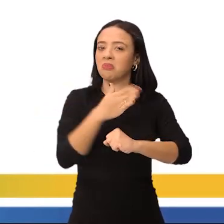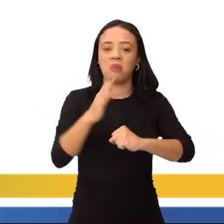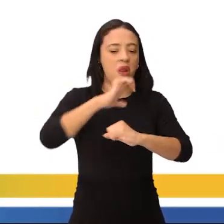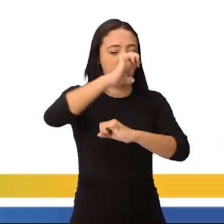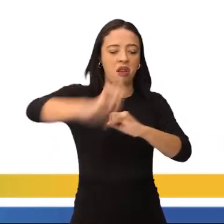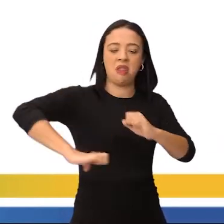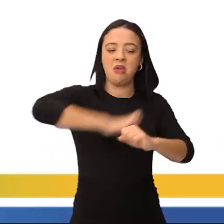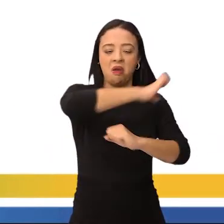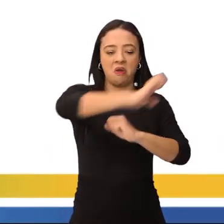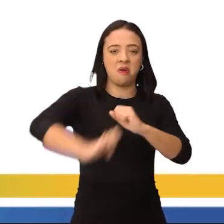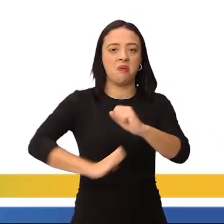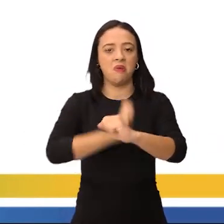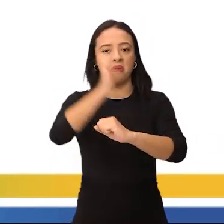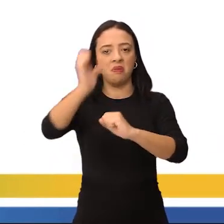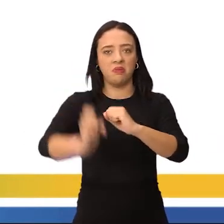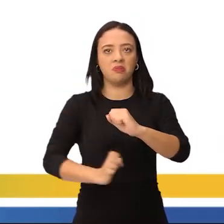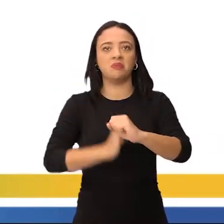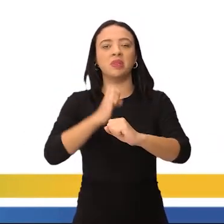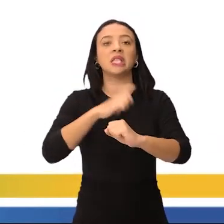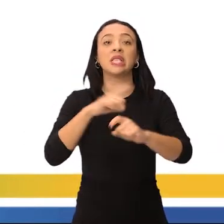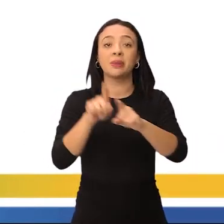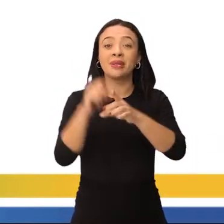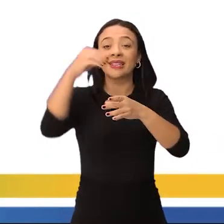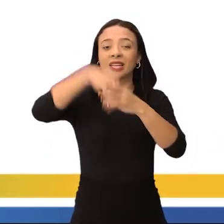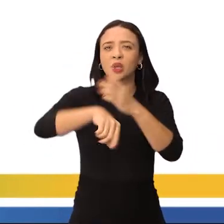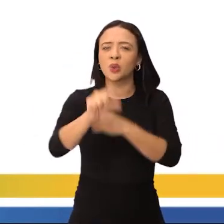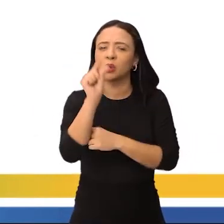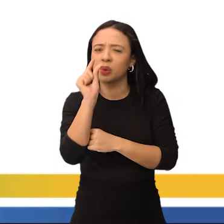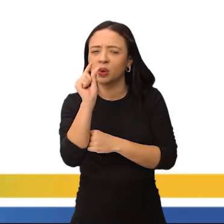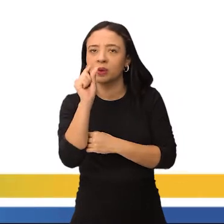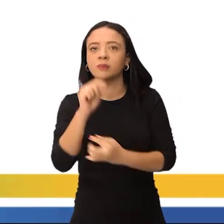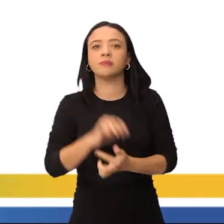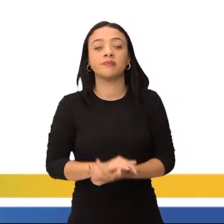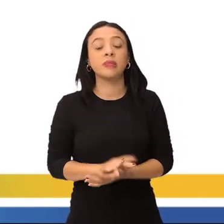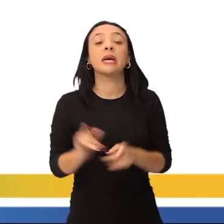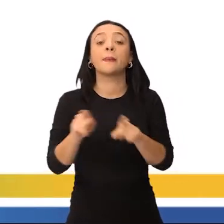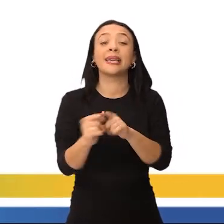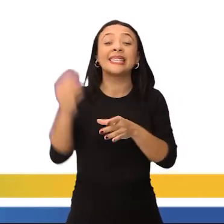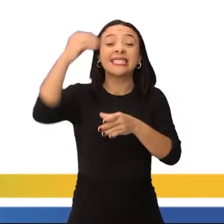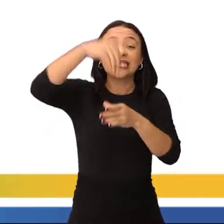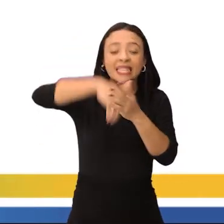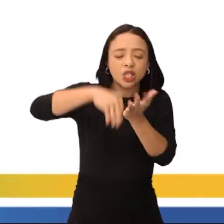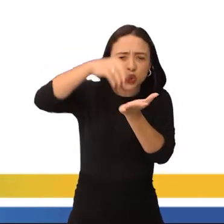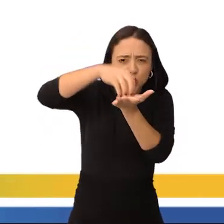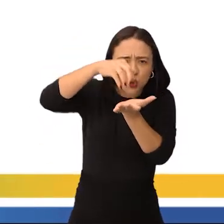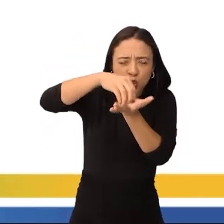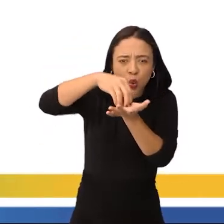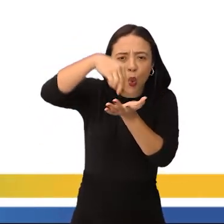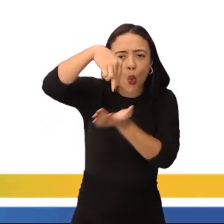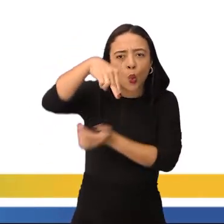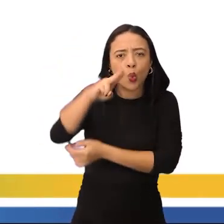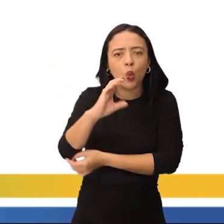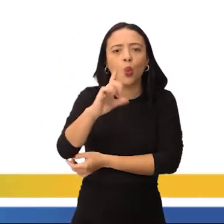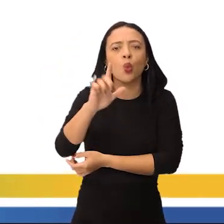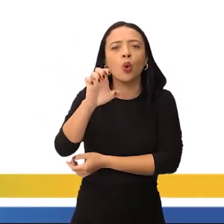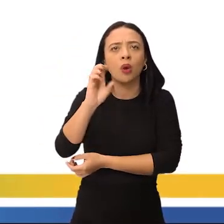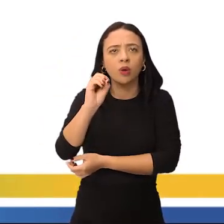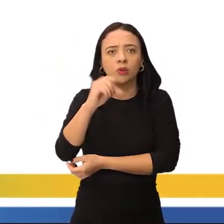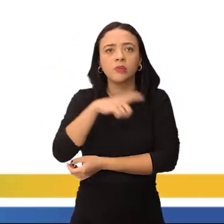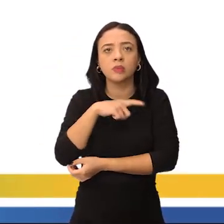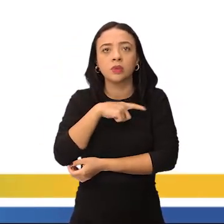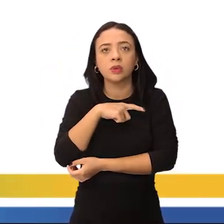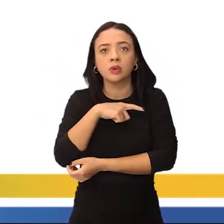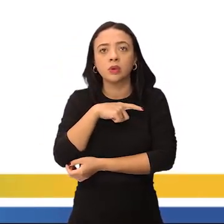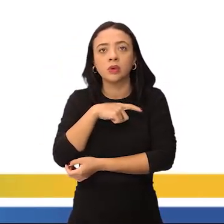né e na eletrosfera nós vamos ter uma partícula lógico dentro do núcleo nós vamos ter duas partículas